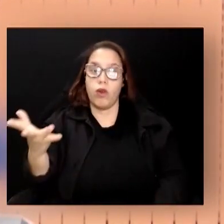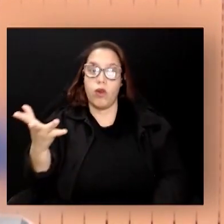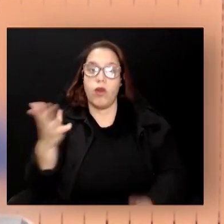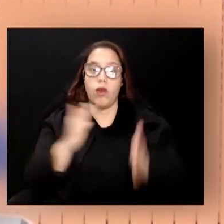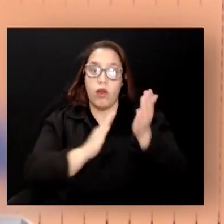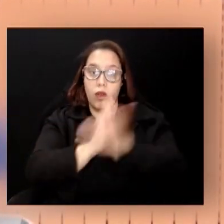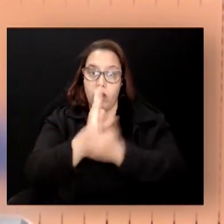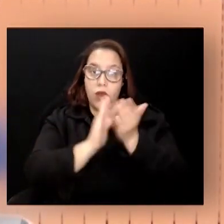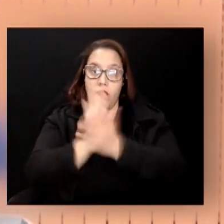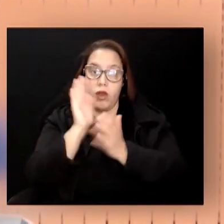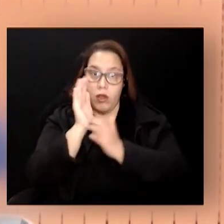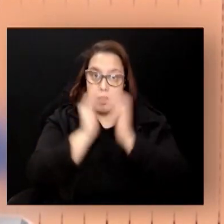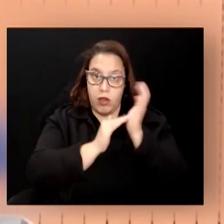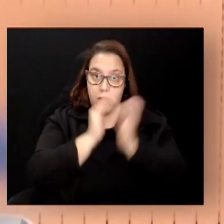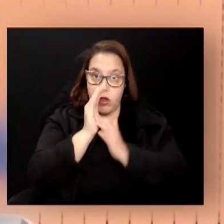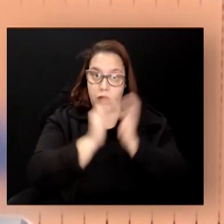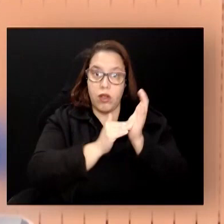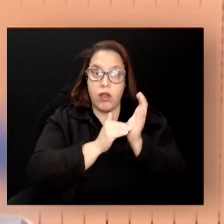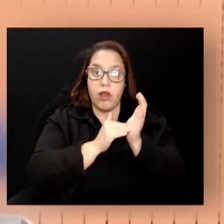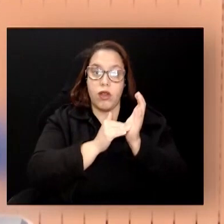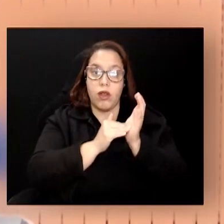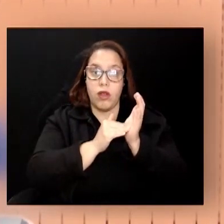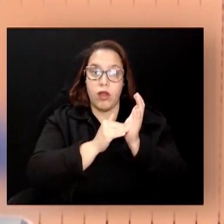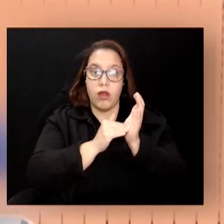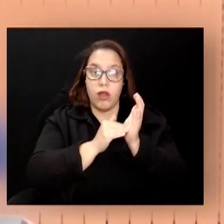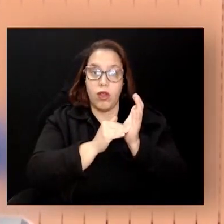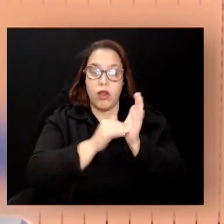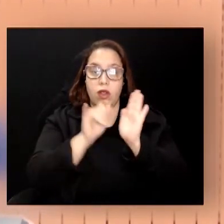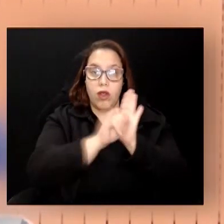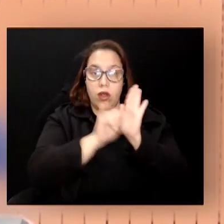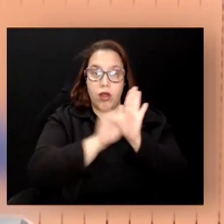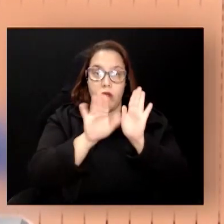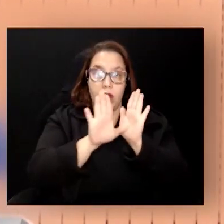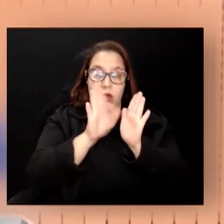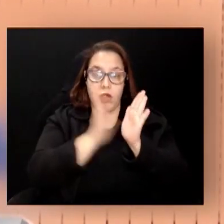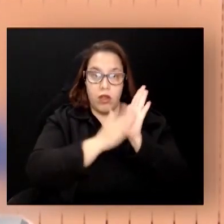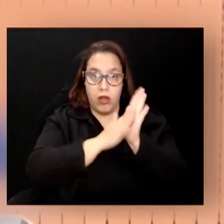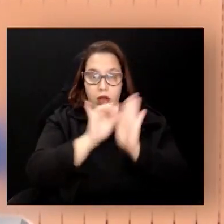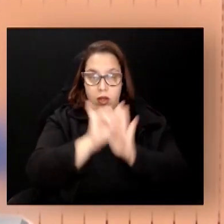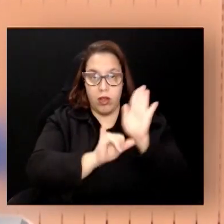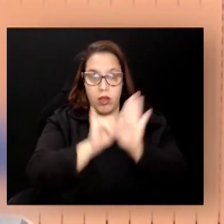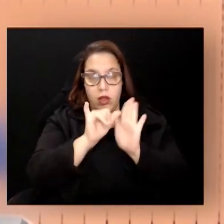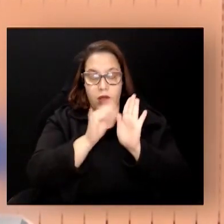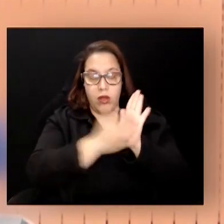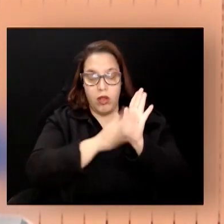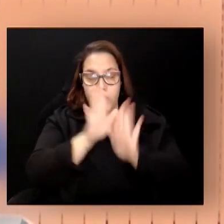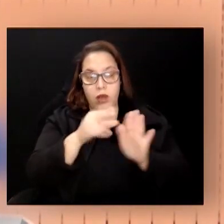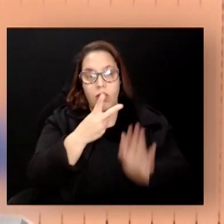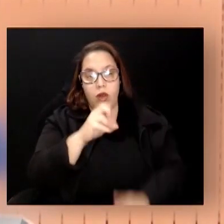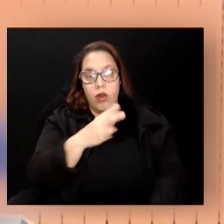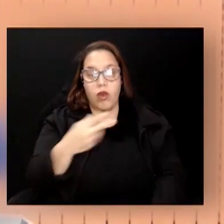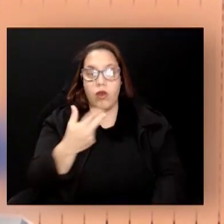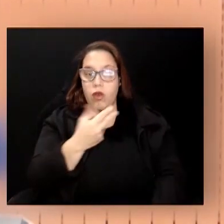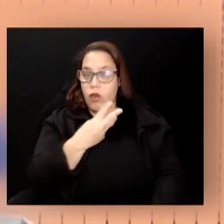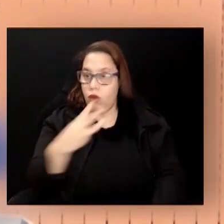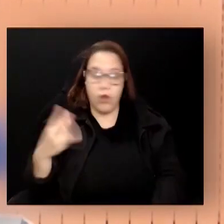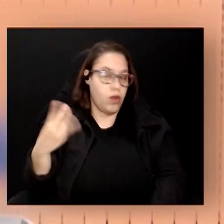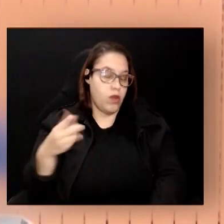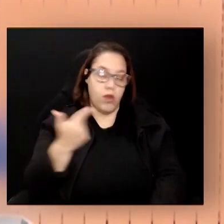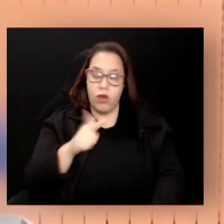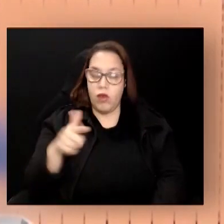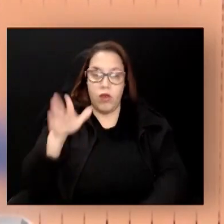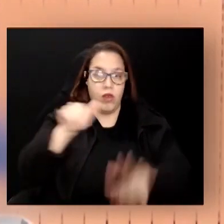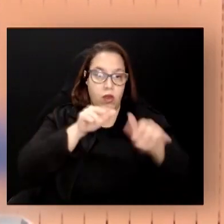habilitados no concurso público do edital número 5 de 2023 não tinham sido convocados para as vagas